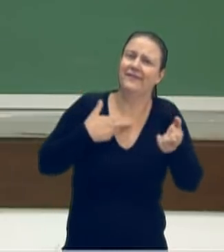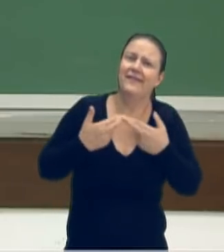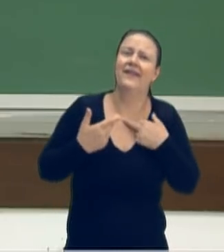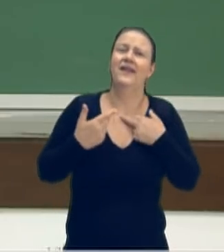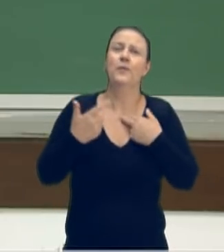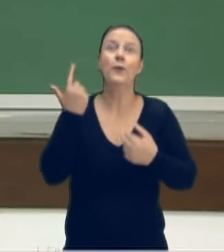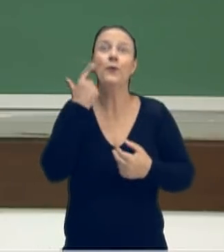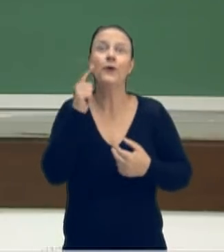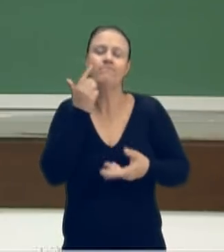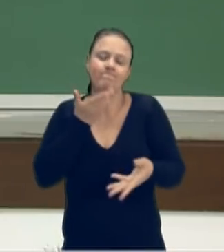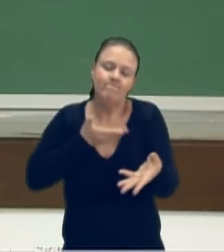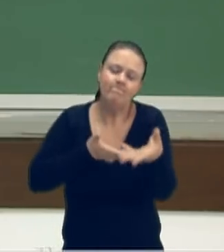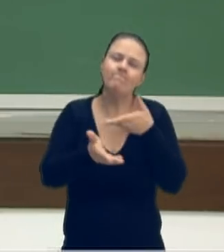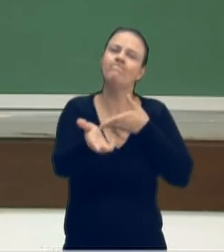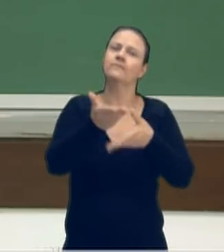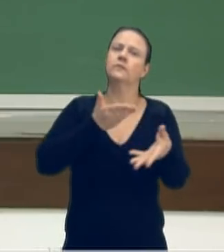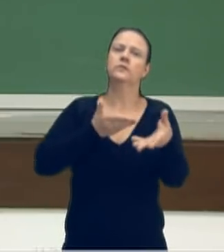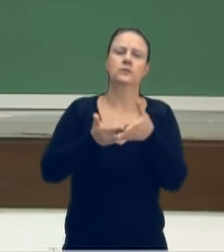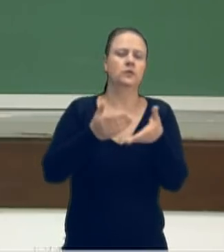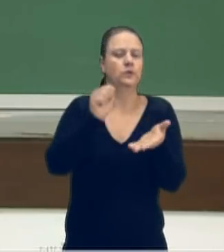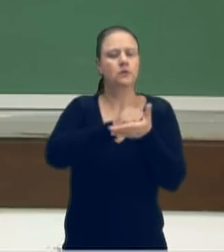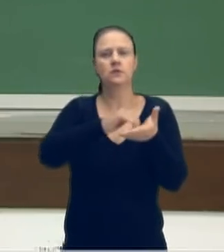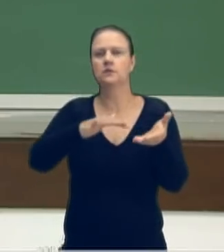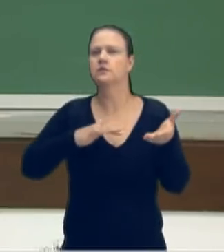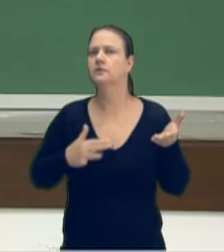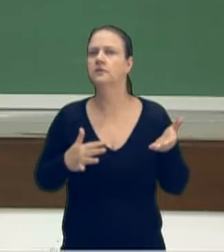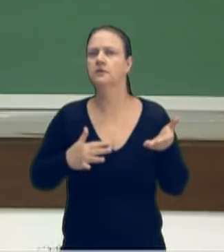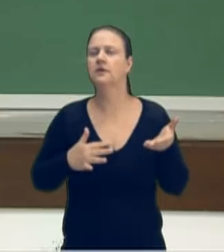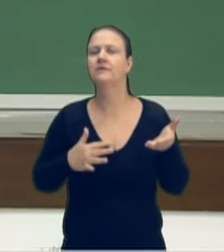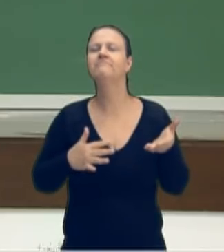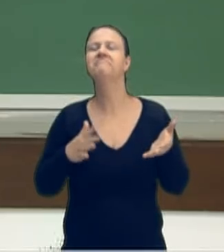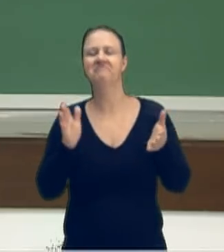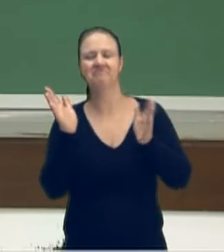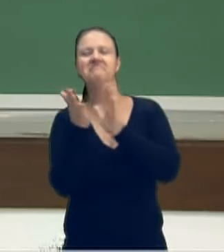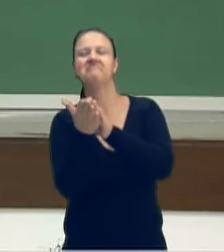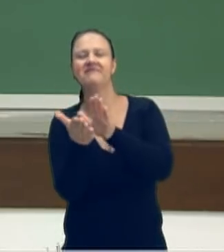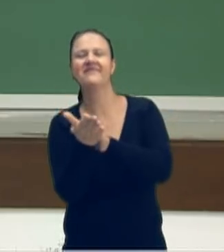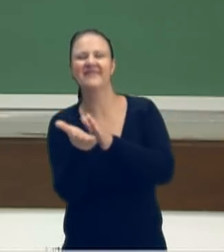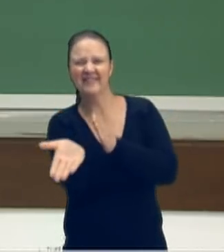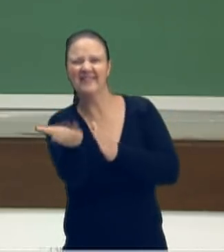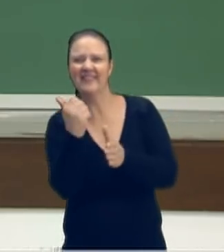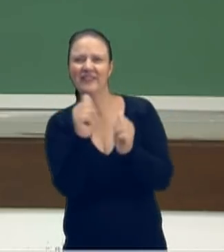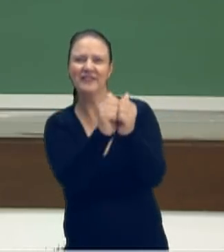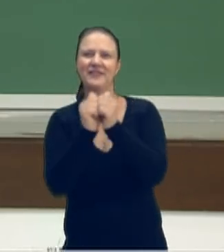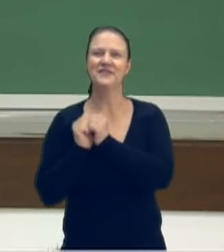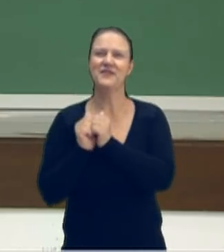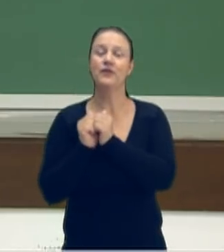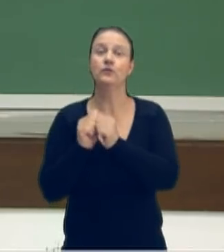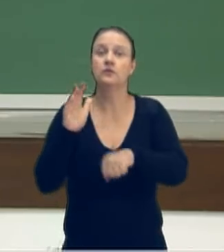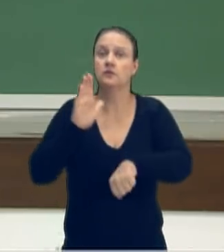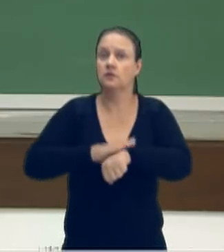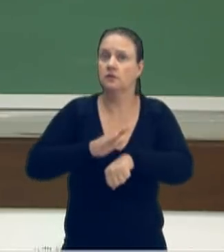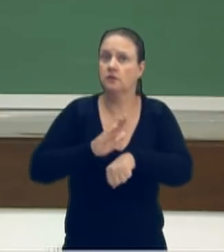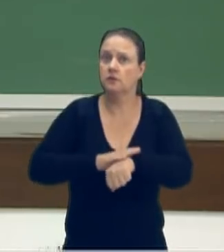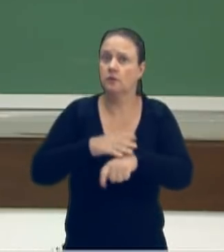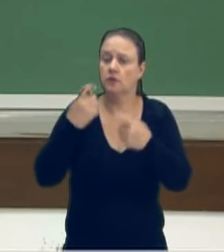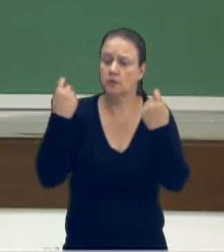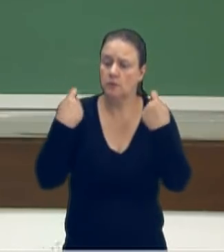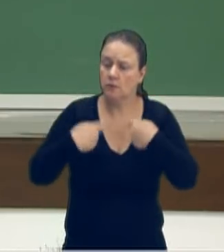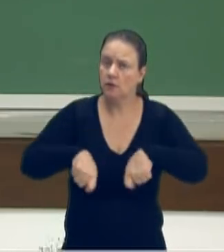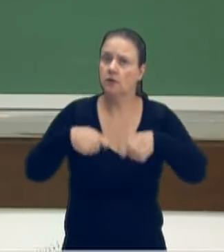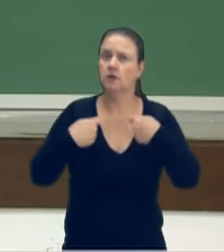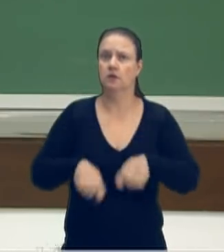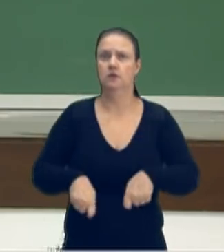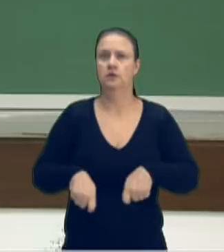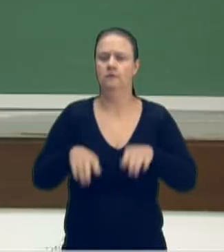estão conseguindo interagir, participar das atividades. E é isso aí, venham junto com a gente, vamos junto, que nesse momento nós precisamos